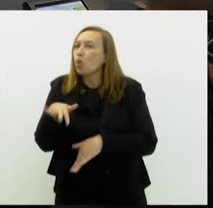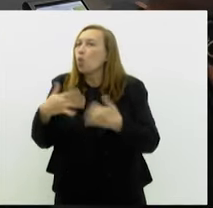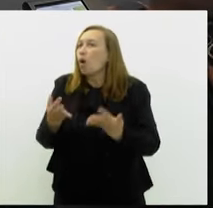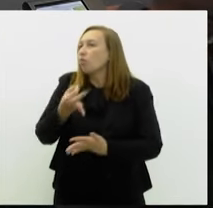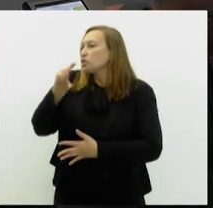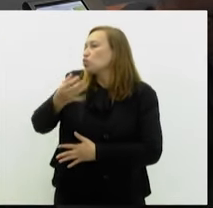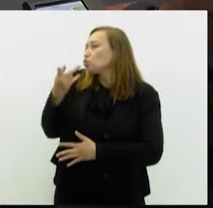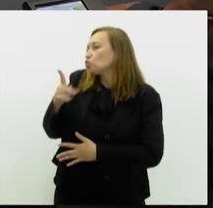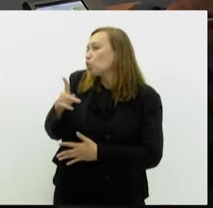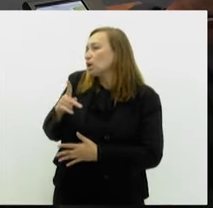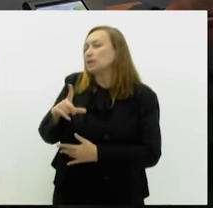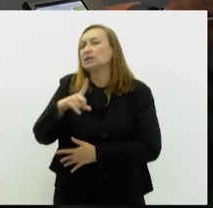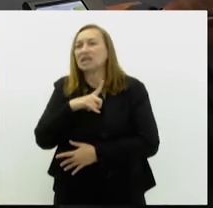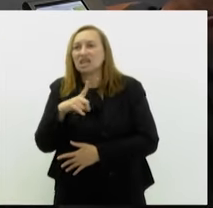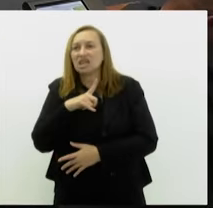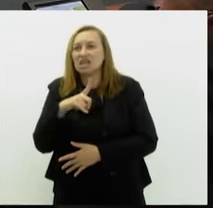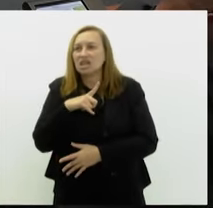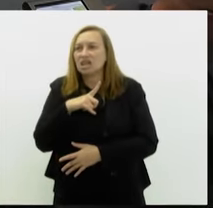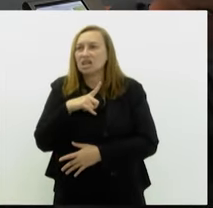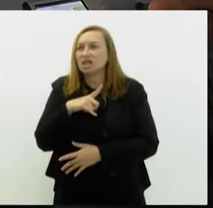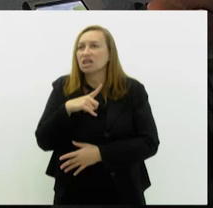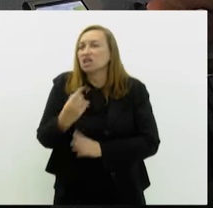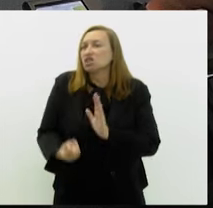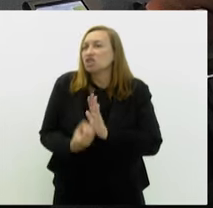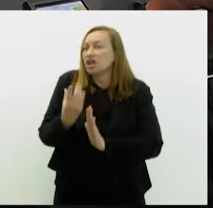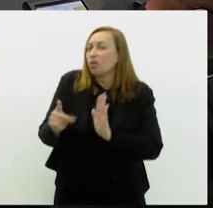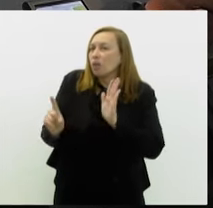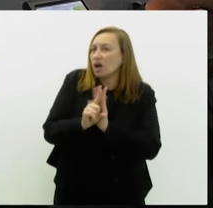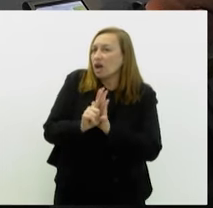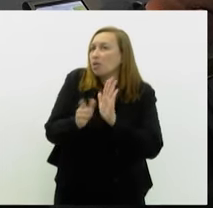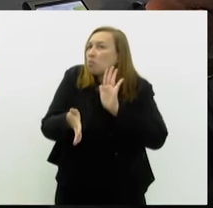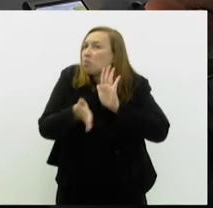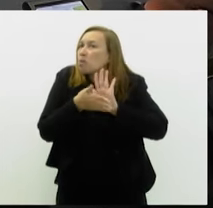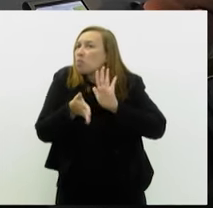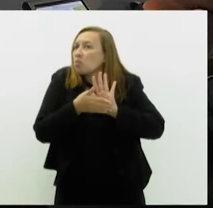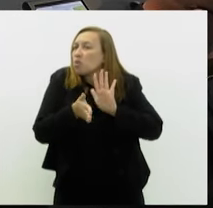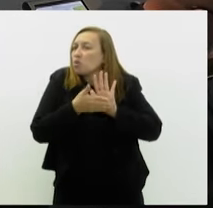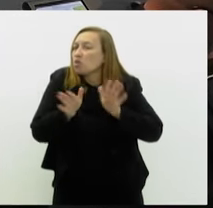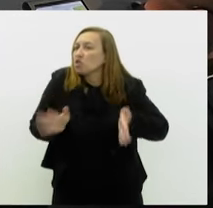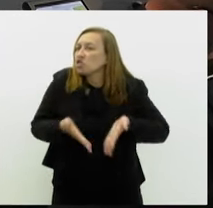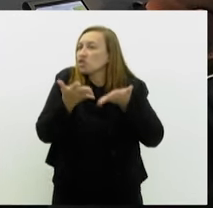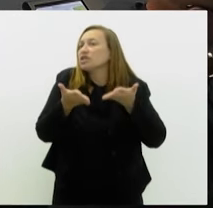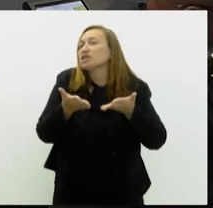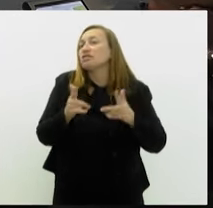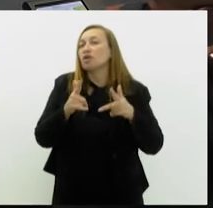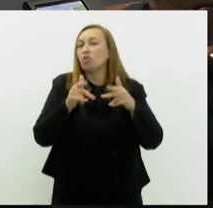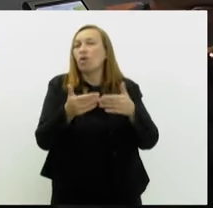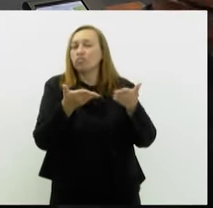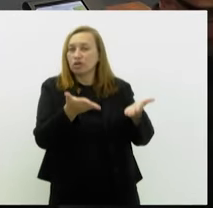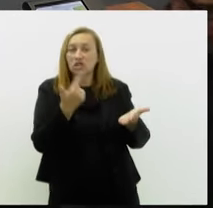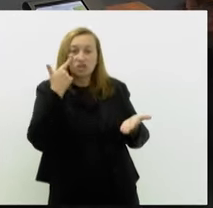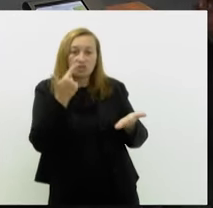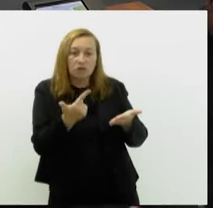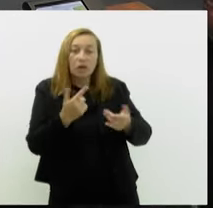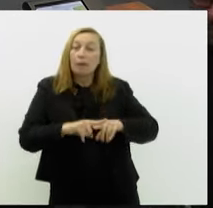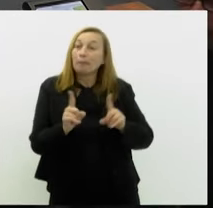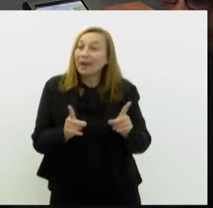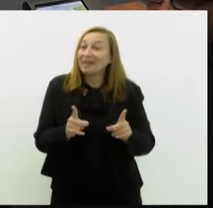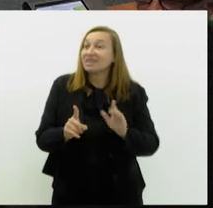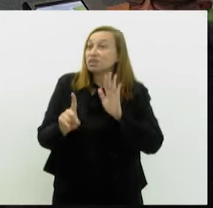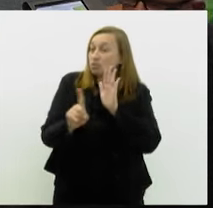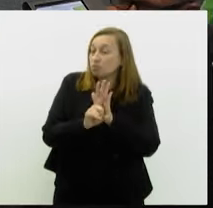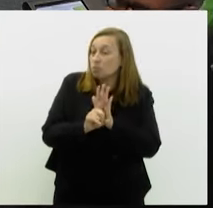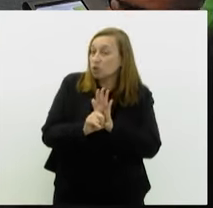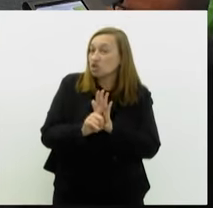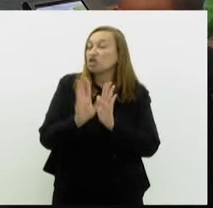que a gente teria legitimidade para propor iniciativas como essa. Mas seguramente algum projeto já